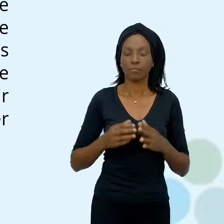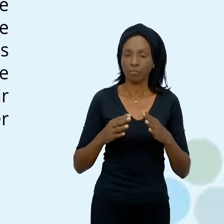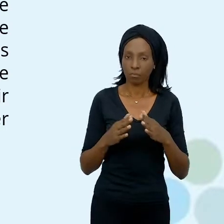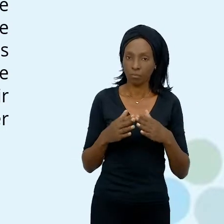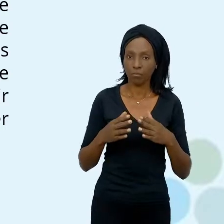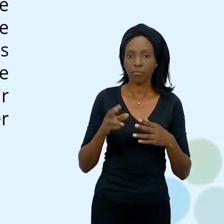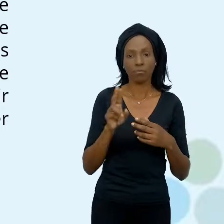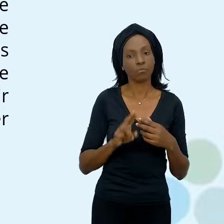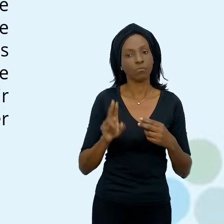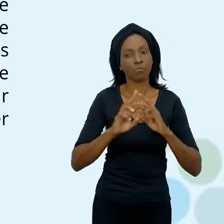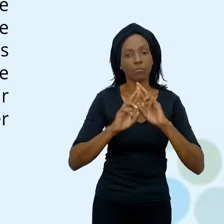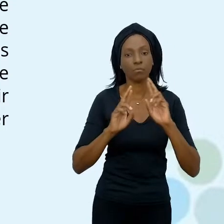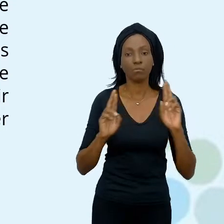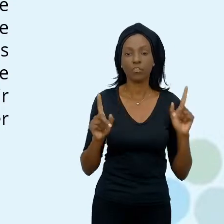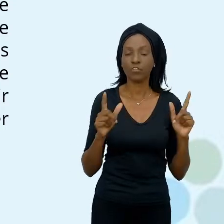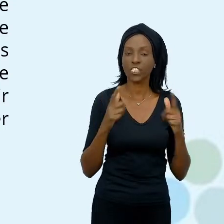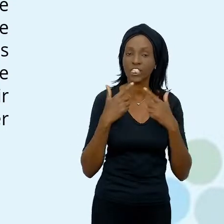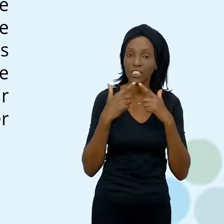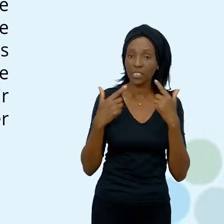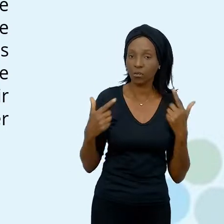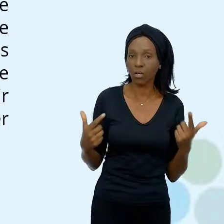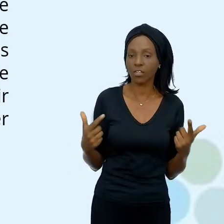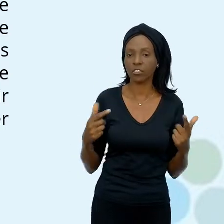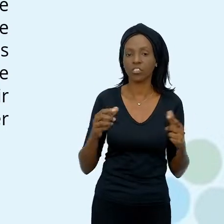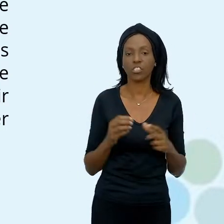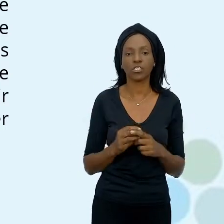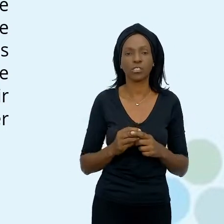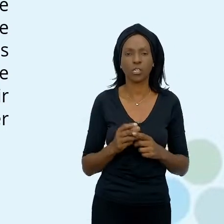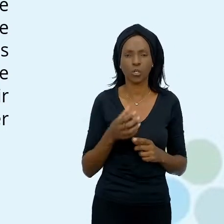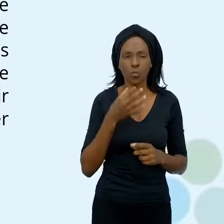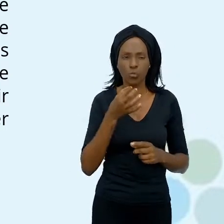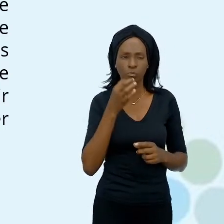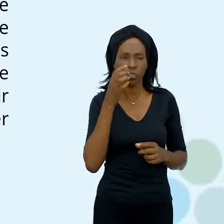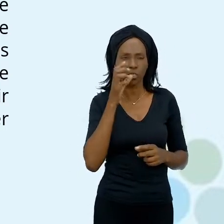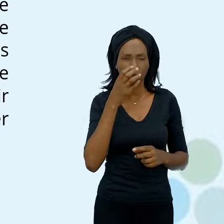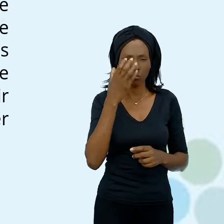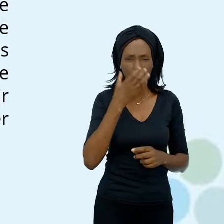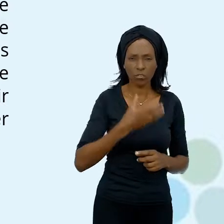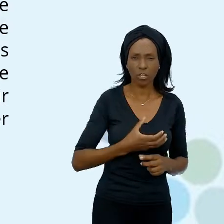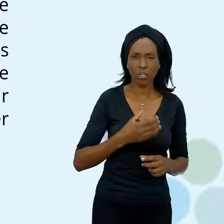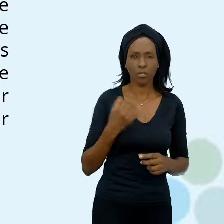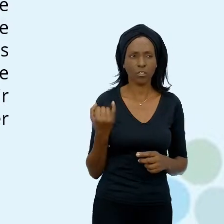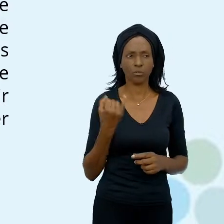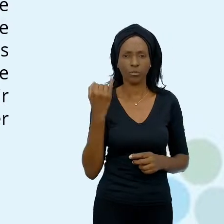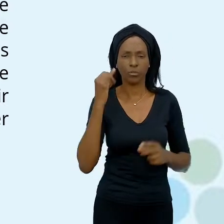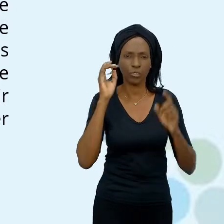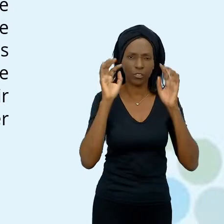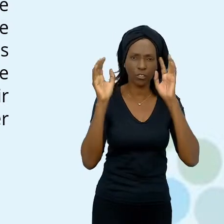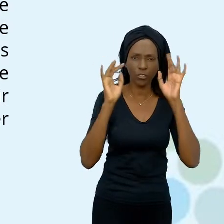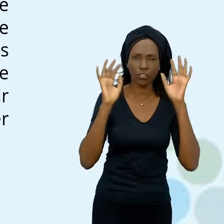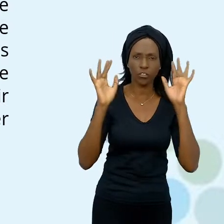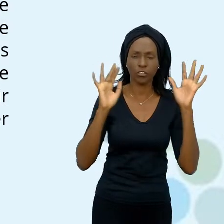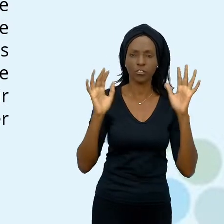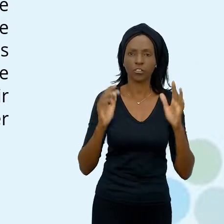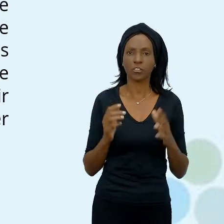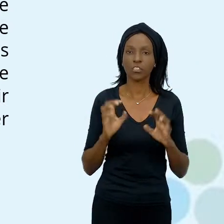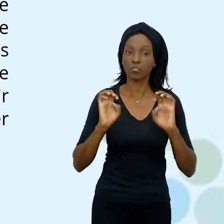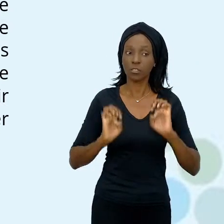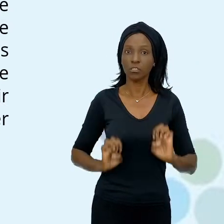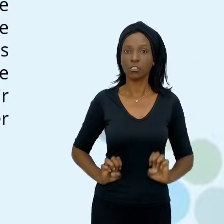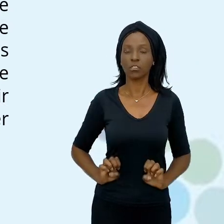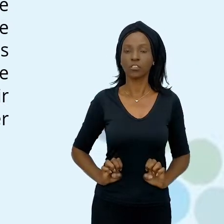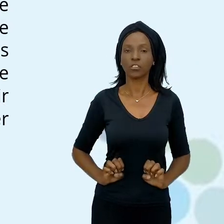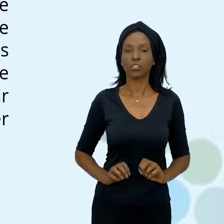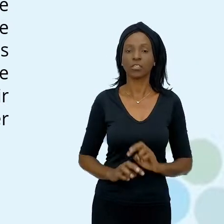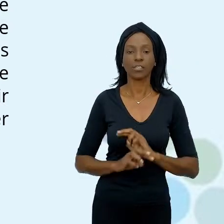utilizar diferentes linguagens de forma crítica, significativa, reflexiva e ética